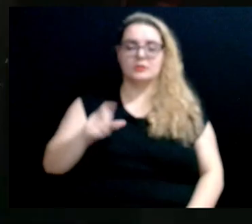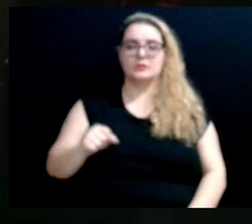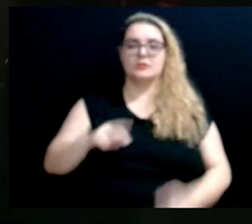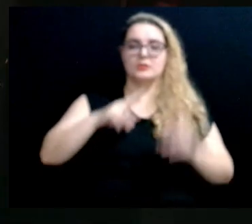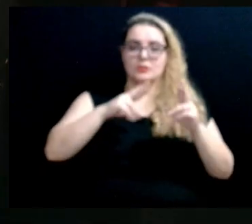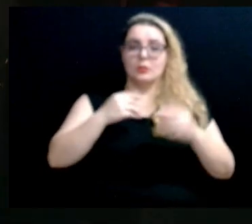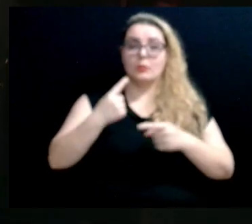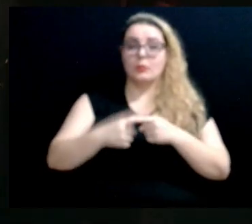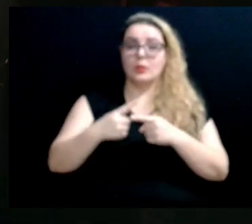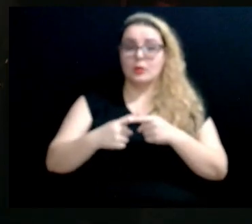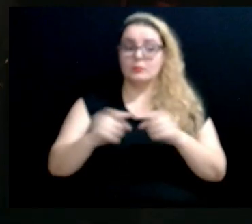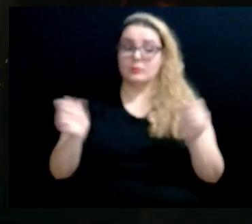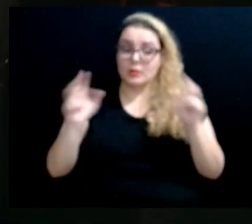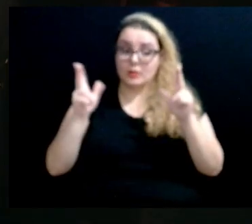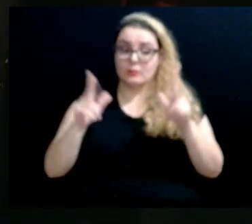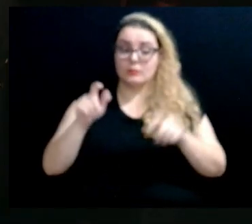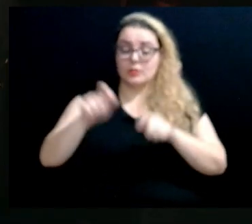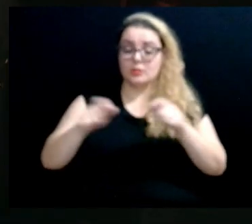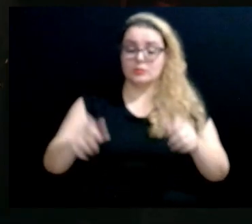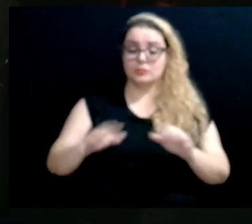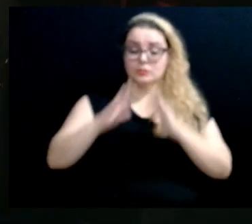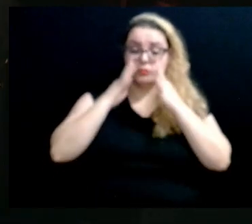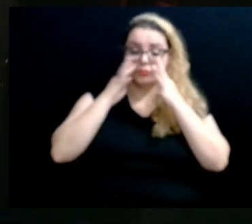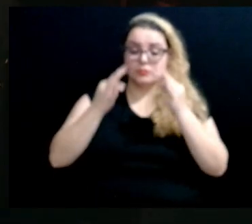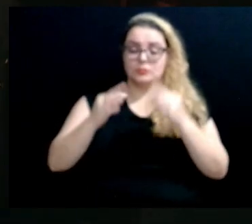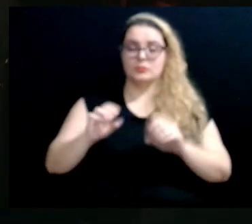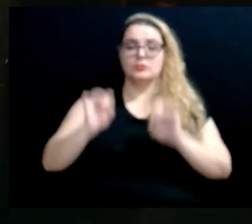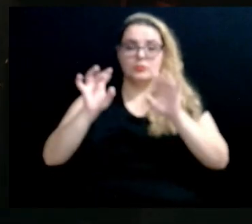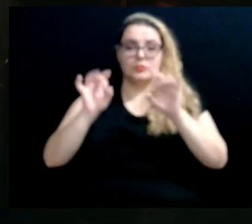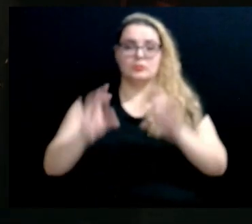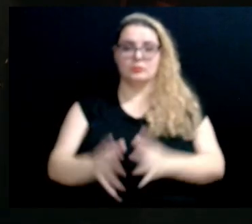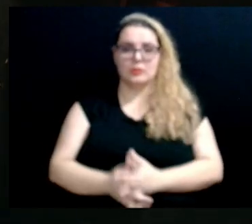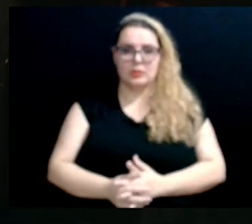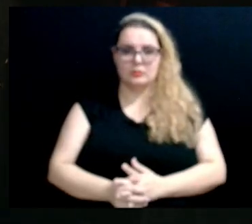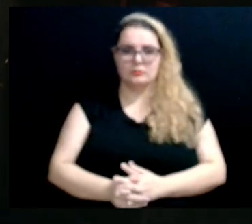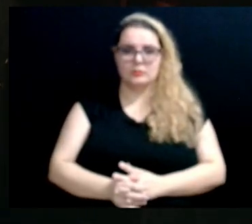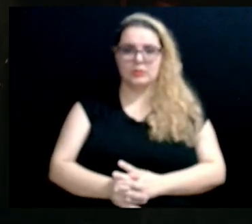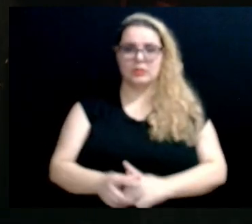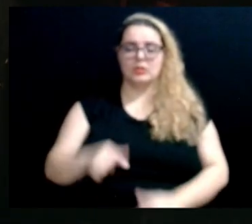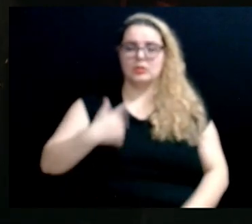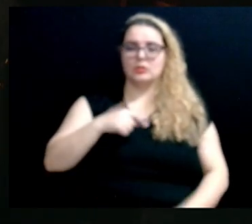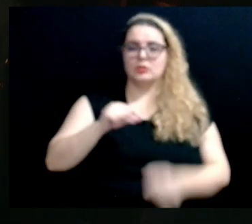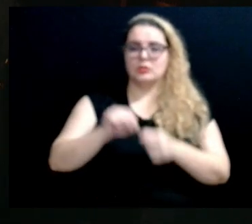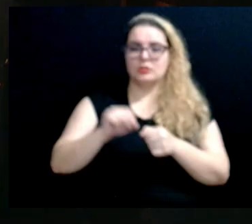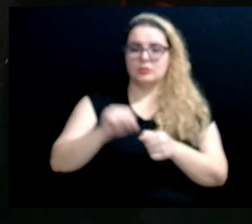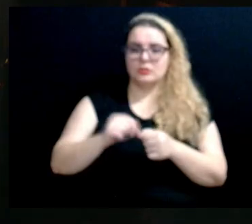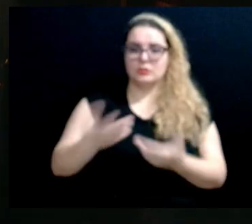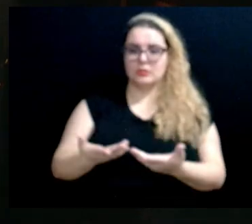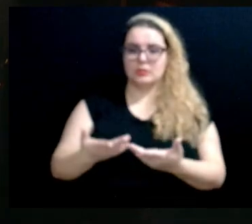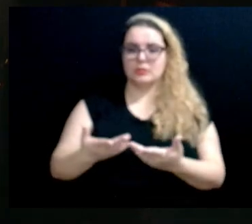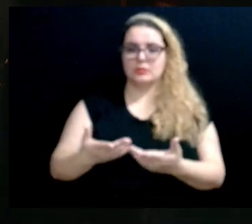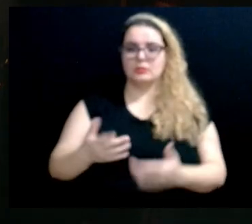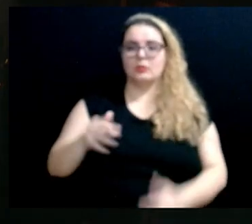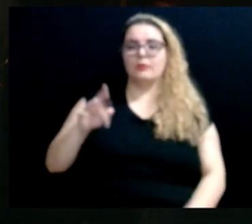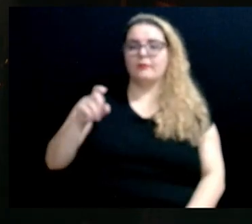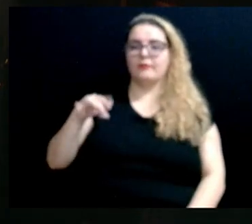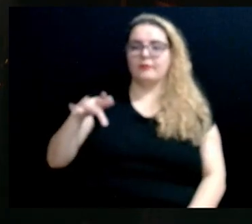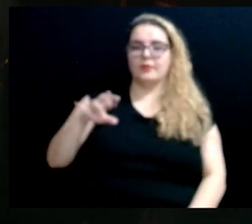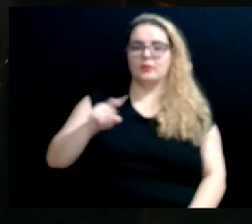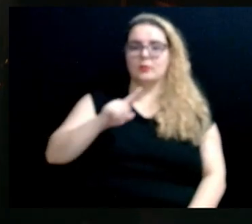tanta atenção dos especialistas e a gente tem feito isso com frequência e às vezes nem